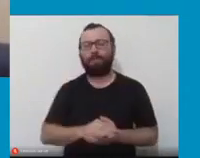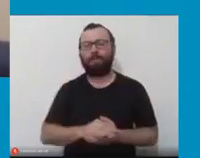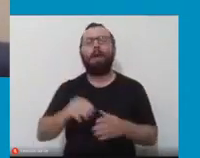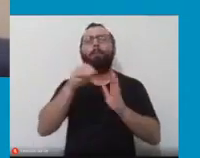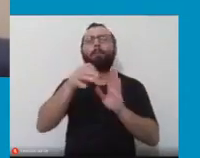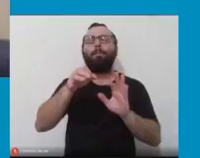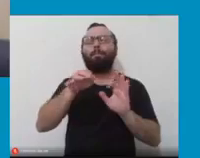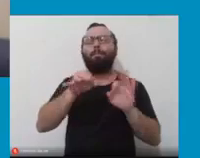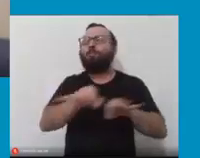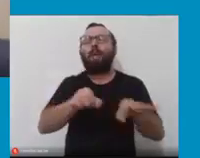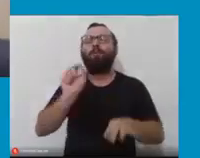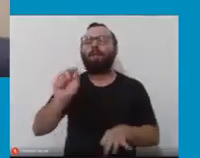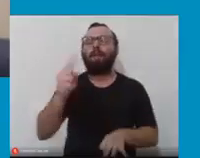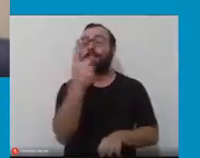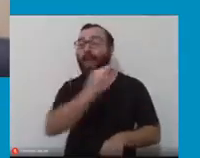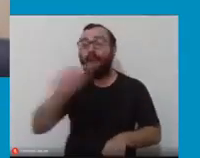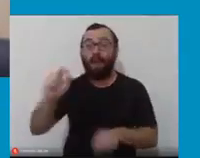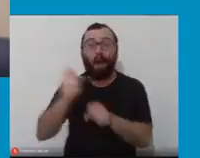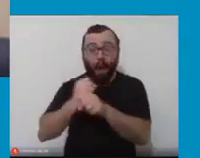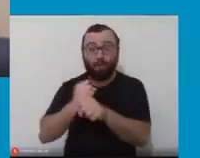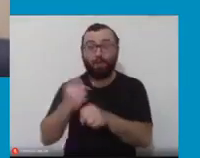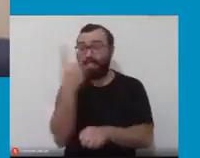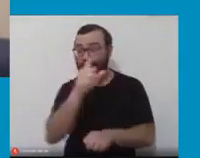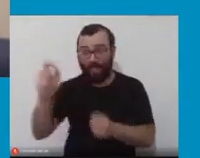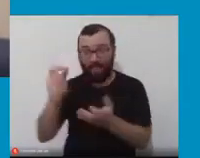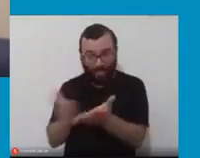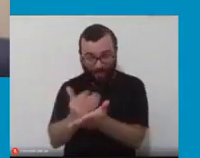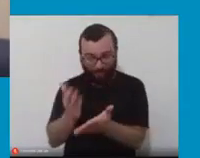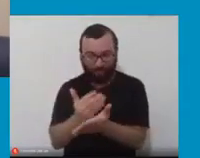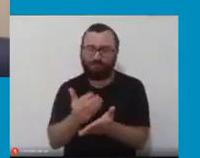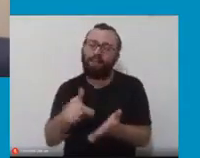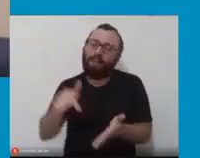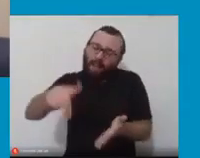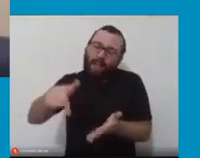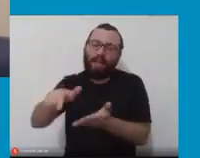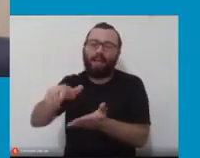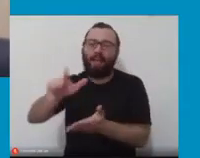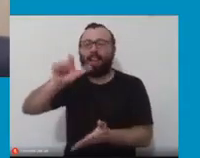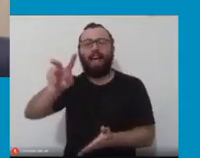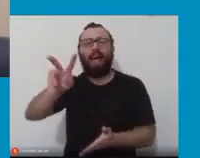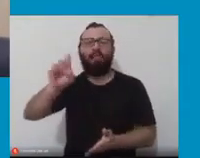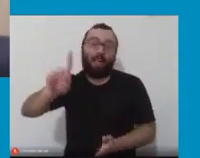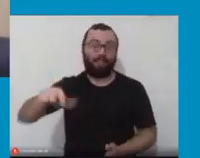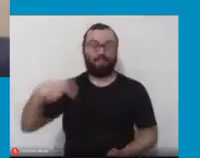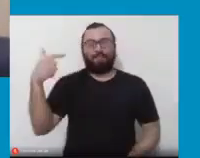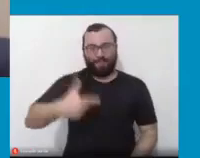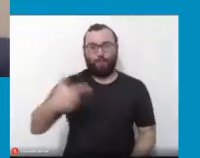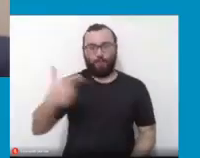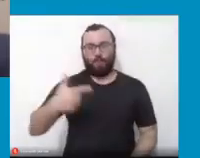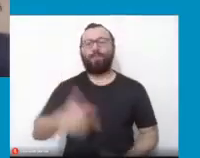livros, e que a gente está aqui, né, através dessas lives, essa é a nossa segunda live,